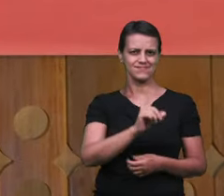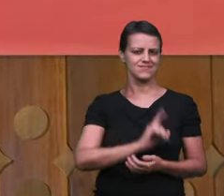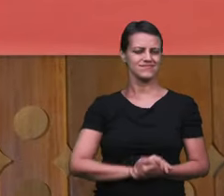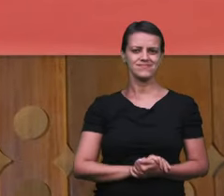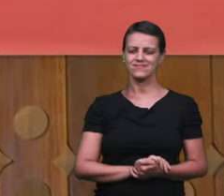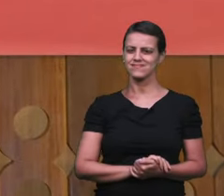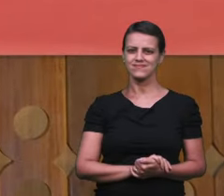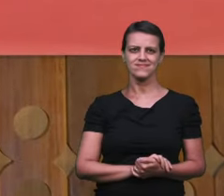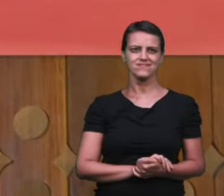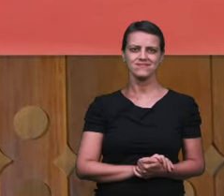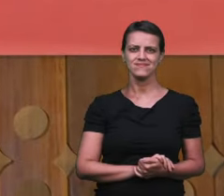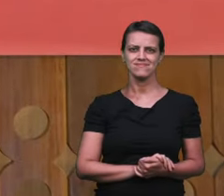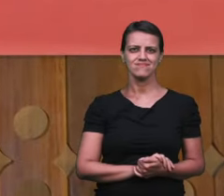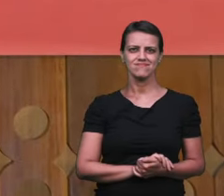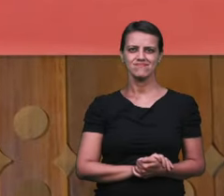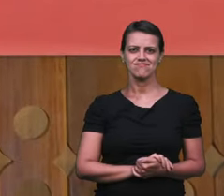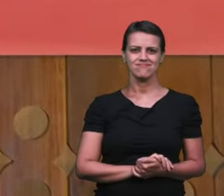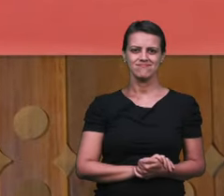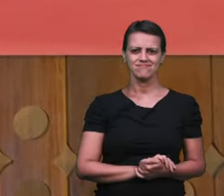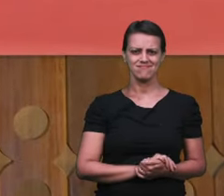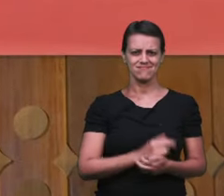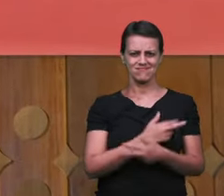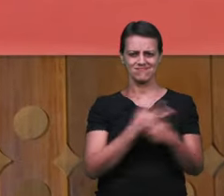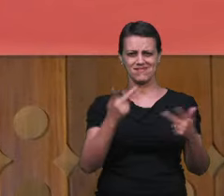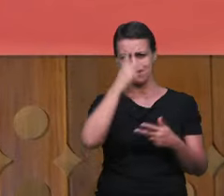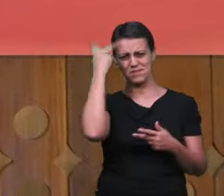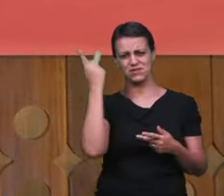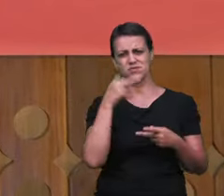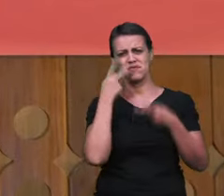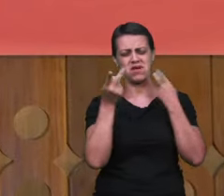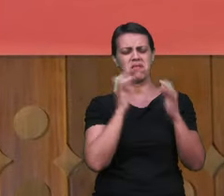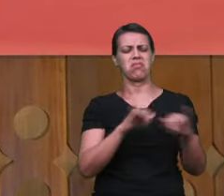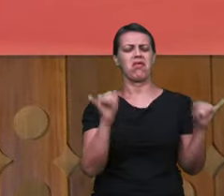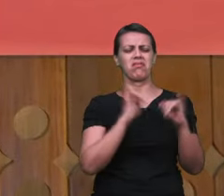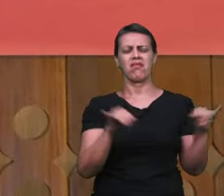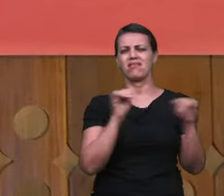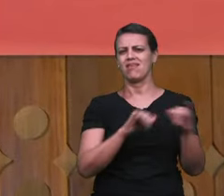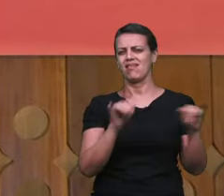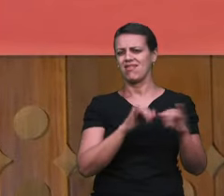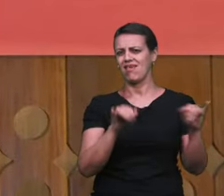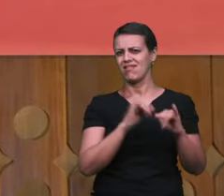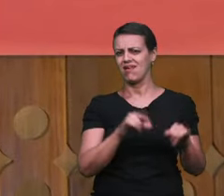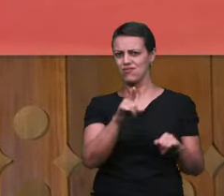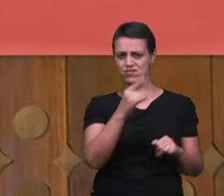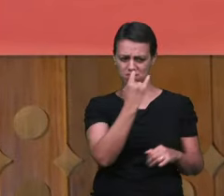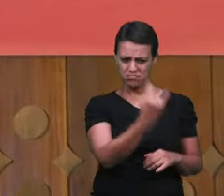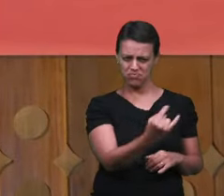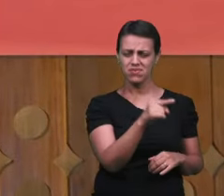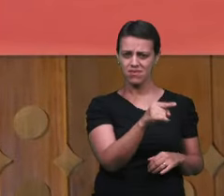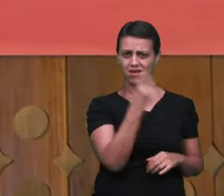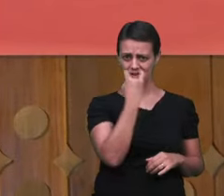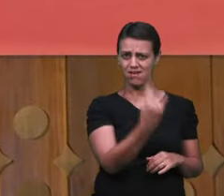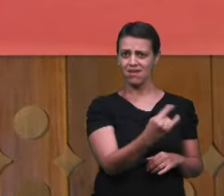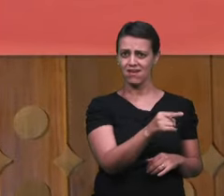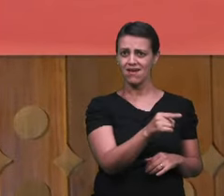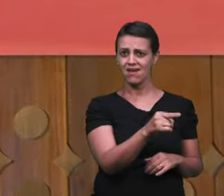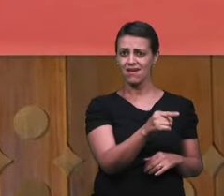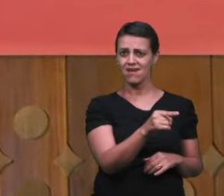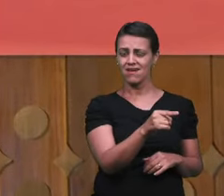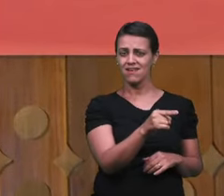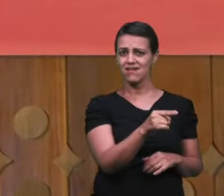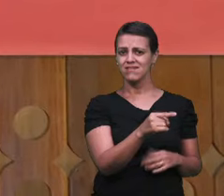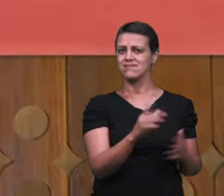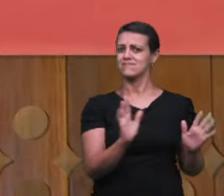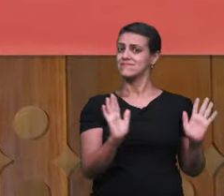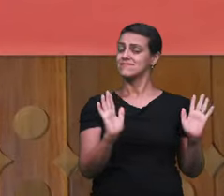Um monte de orelha seca por aí, falando bobagem, e você está dando ouvidos a isso?